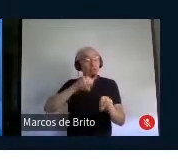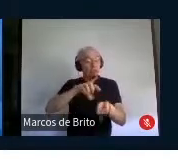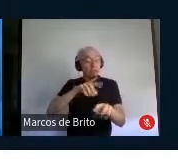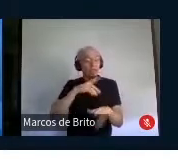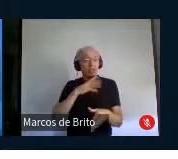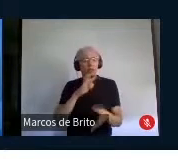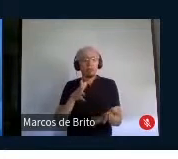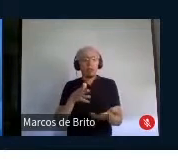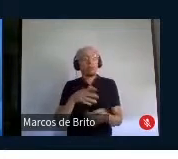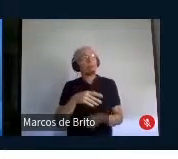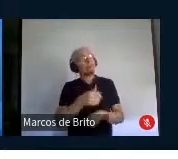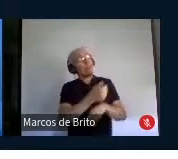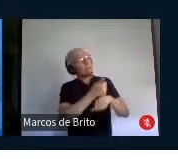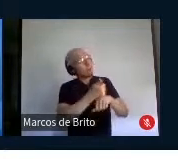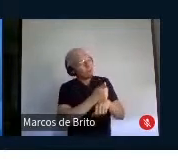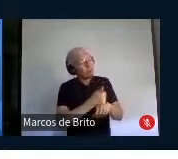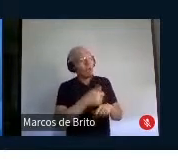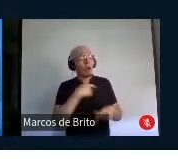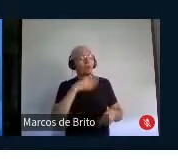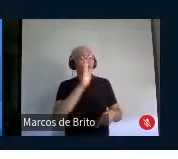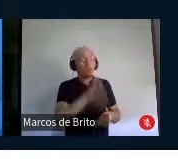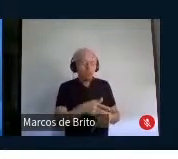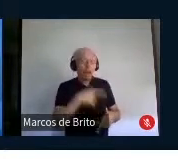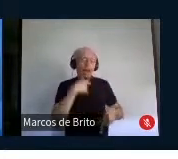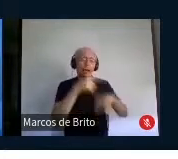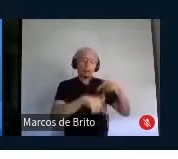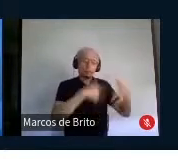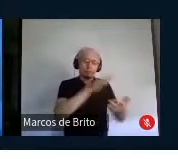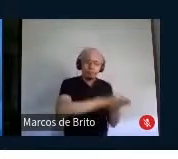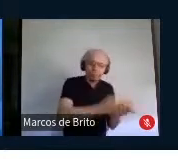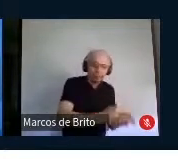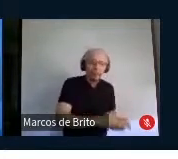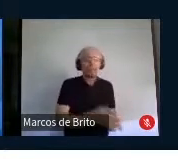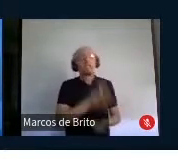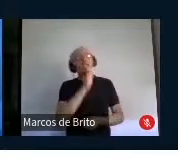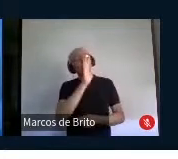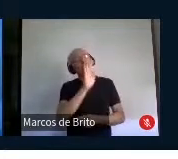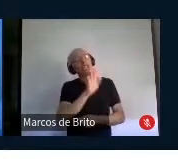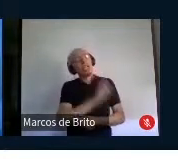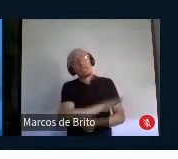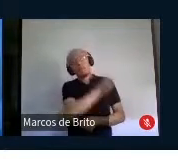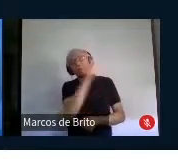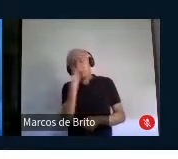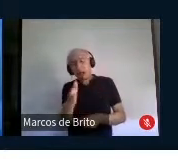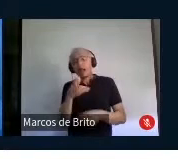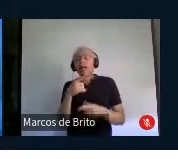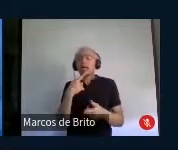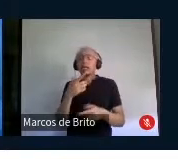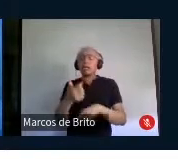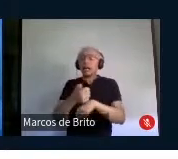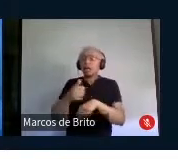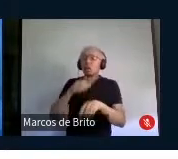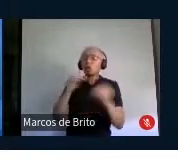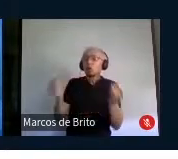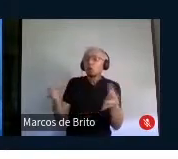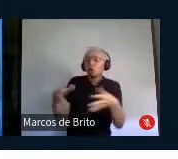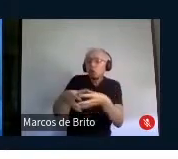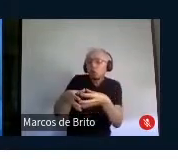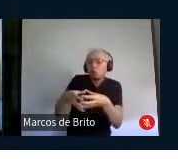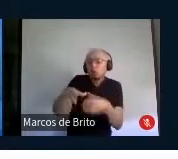profissional que atua como intérprete educacional, profissional que atua como intérprete educacional, profissional que atua como intérprete educacional em sala de